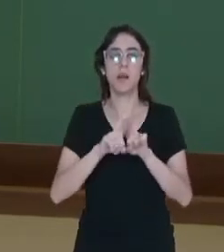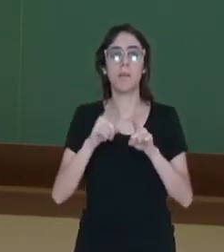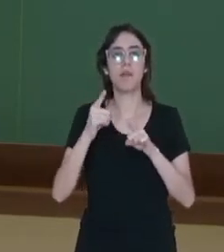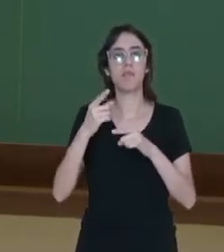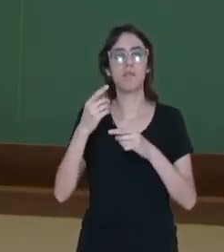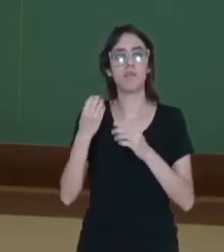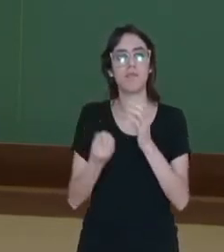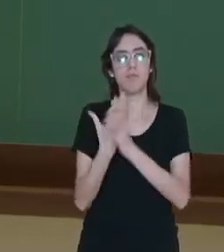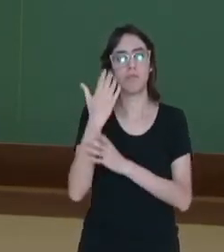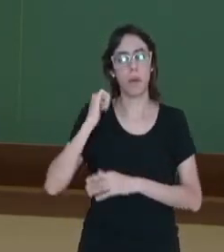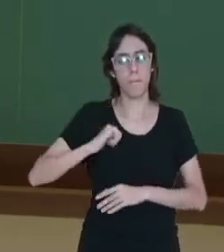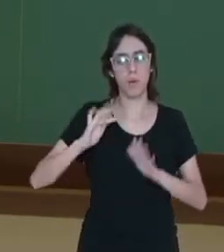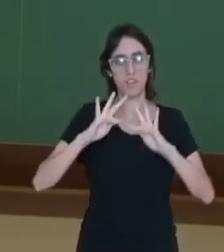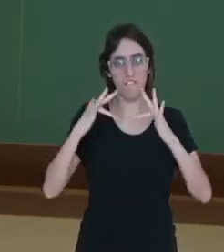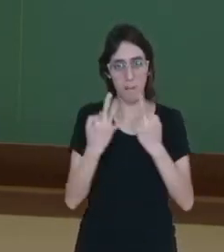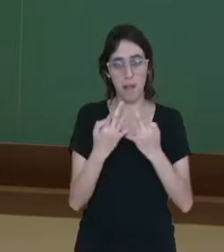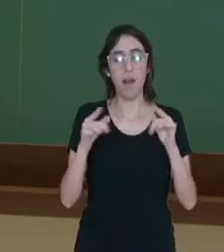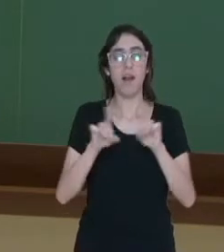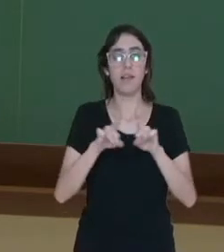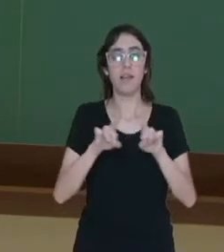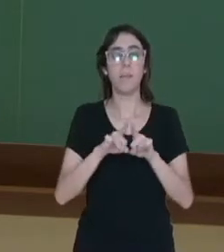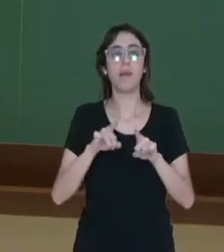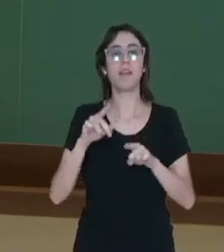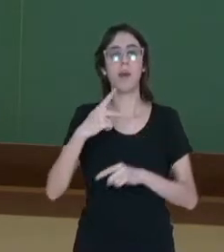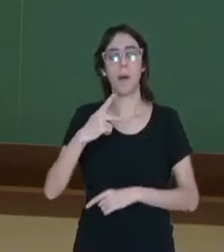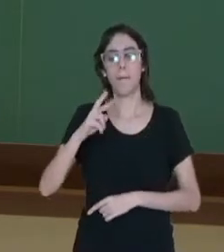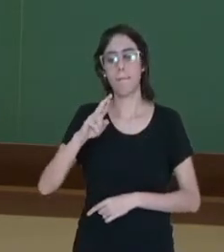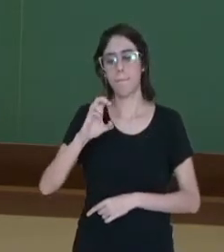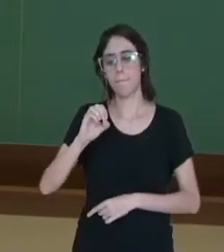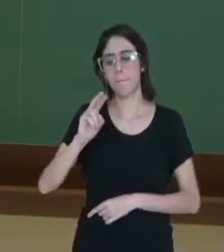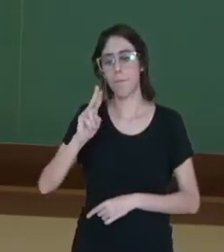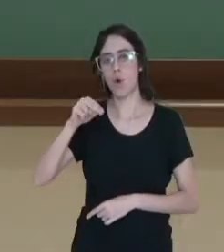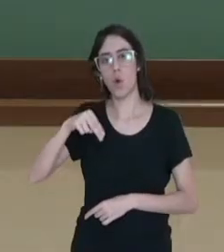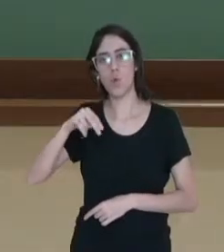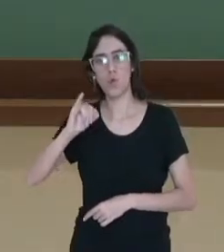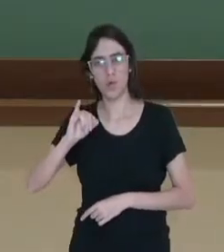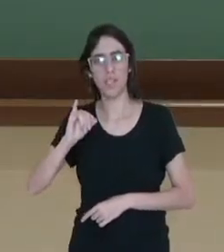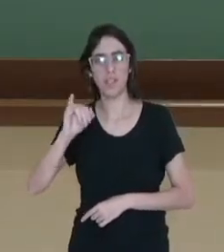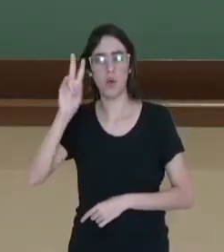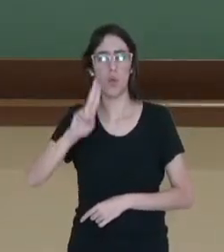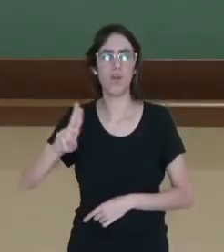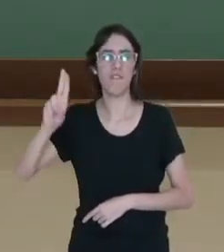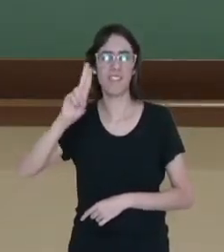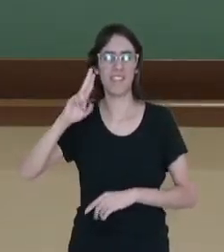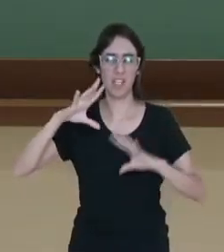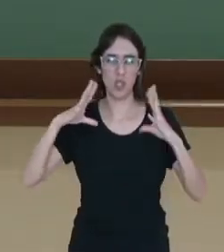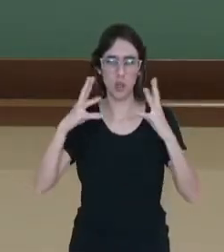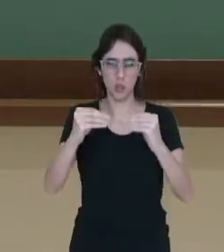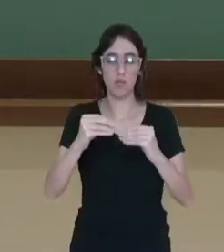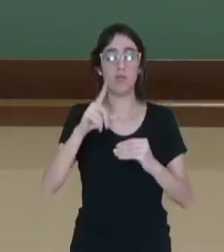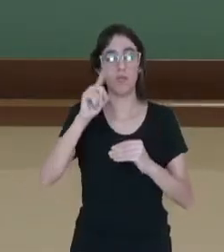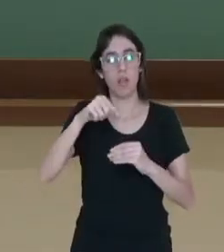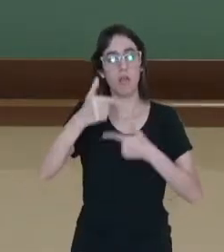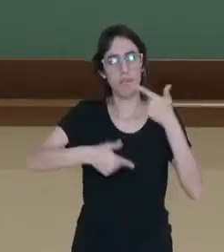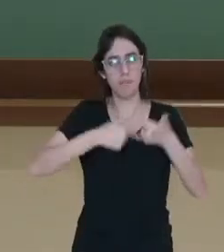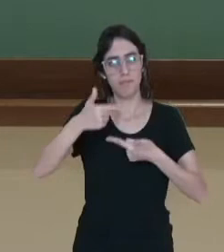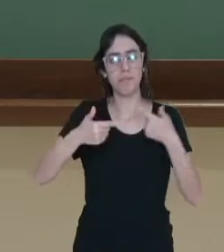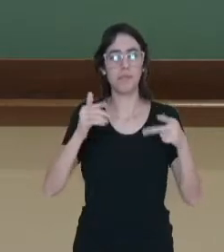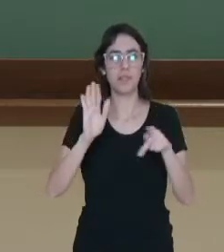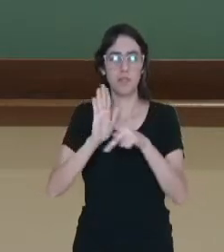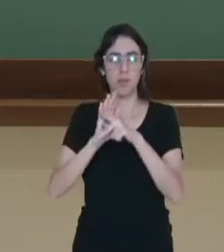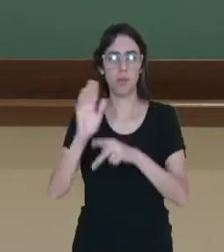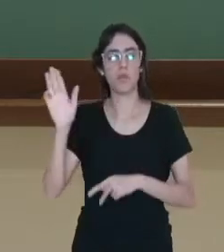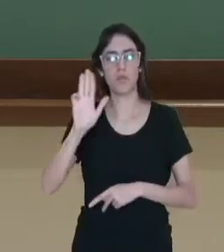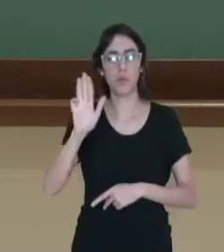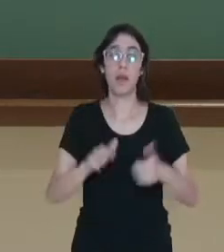programa Universidade para Todos, o ProUni. Então são alguns dos destaques da área econômica e social do governo Lula no